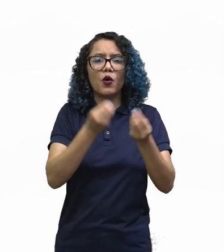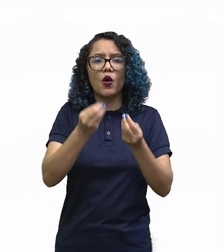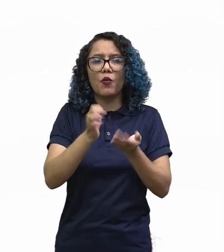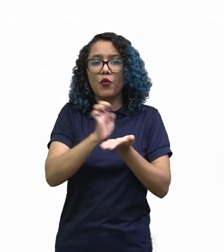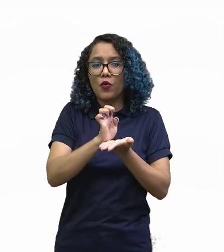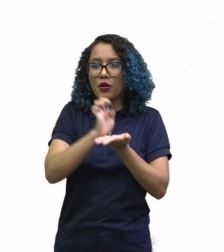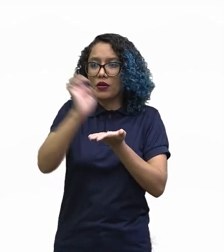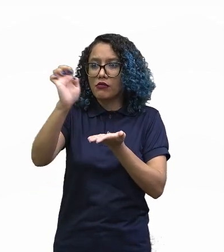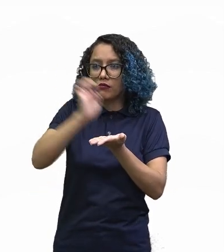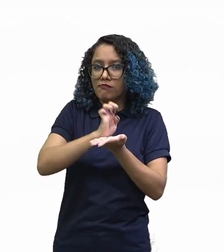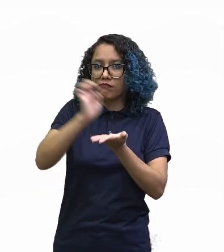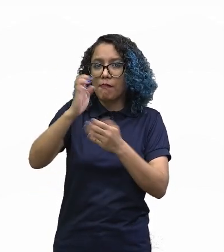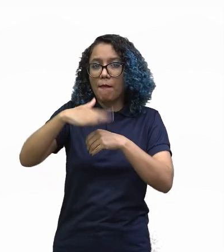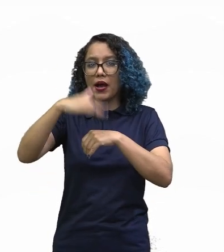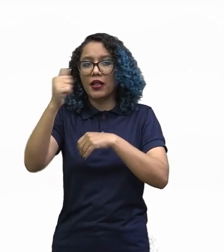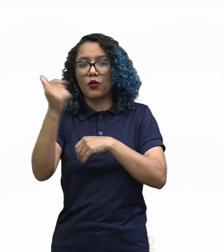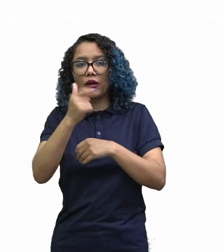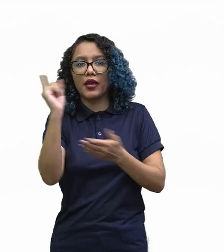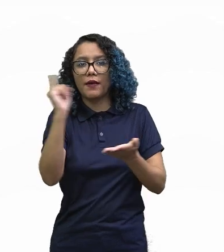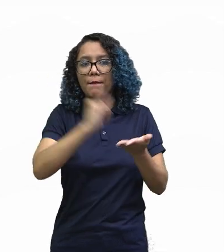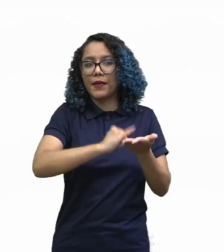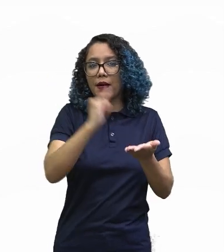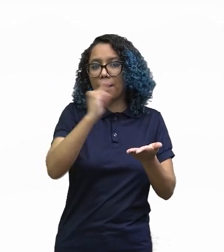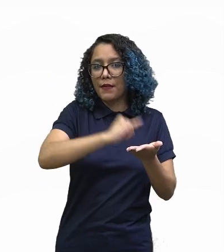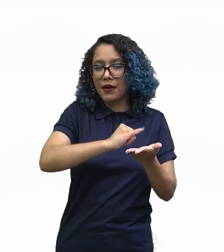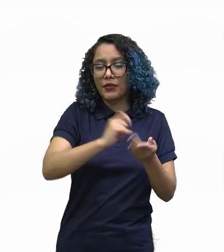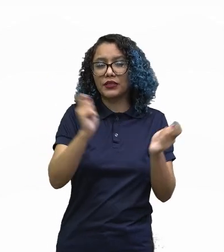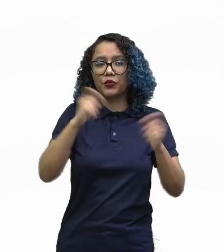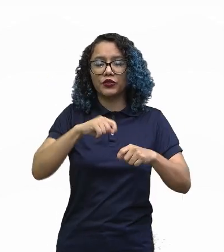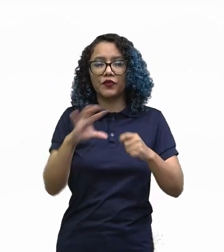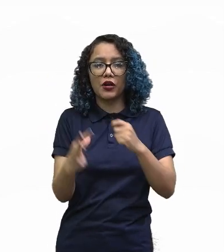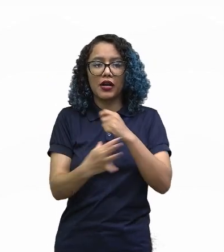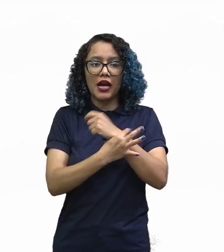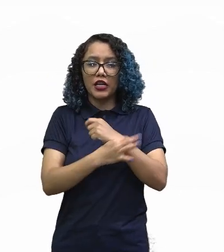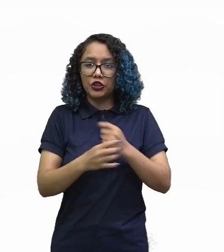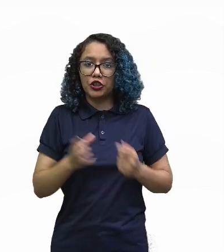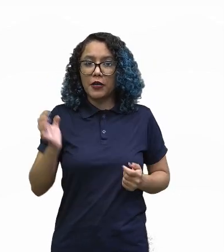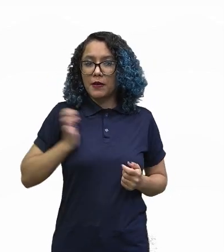e importando menos para garantir a preservação de